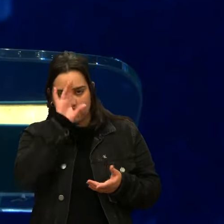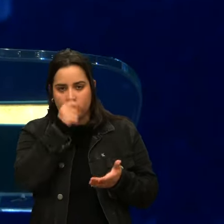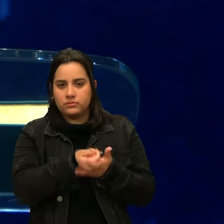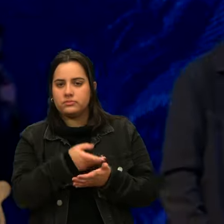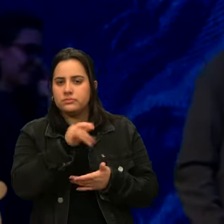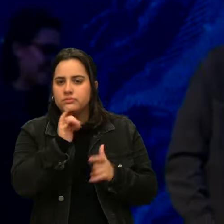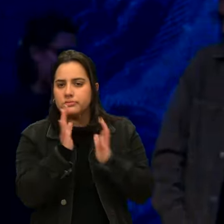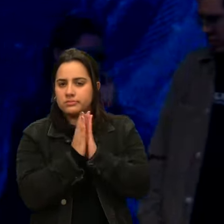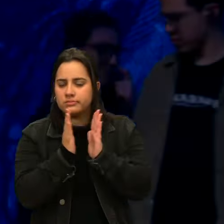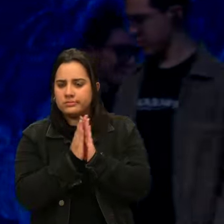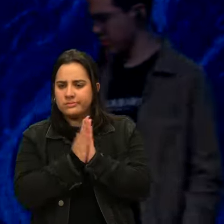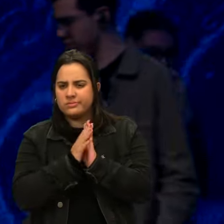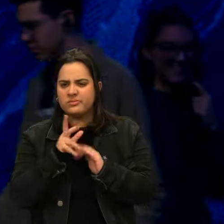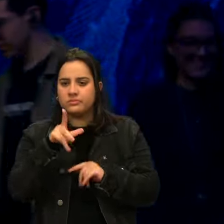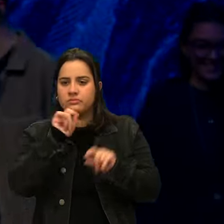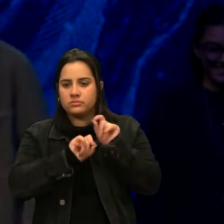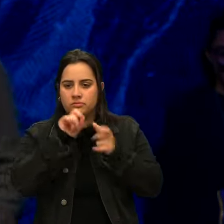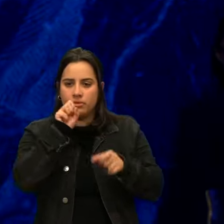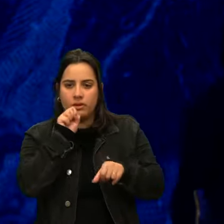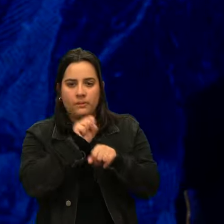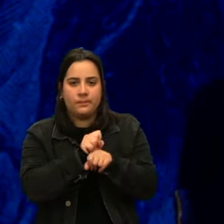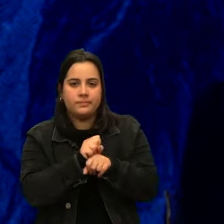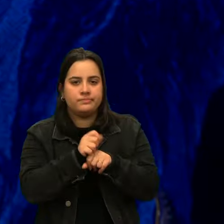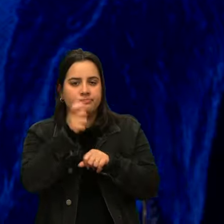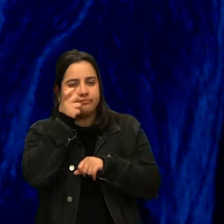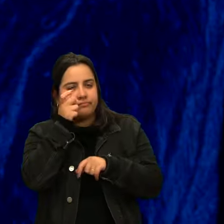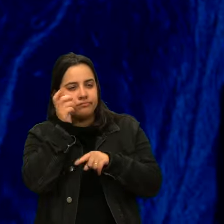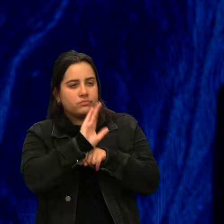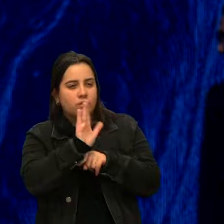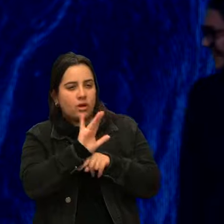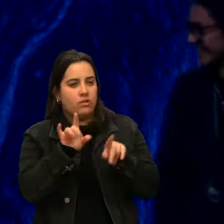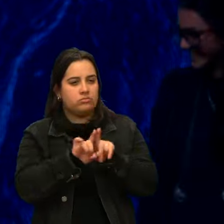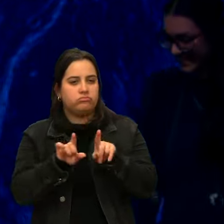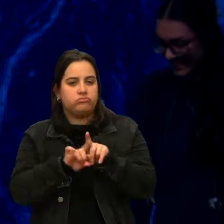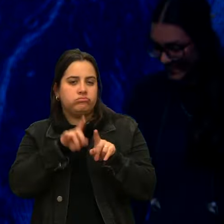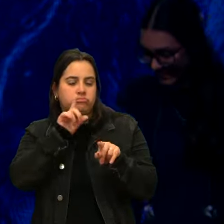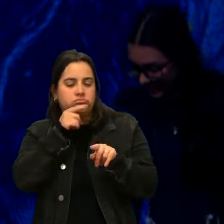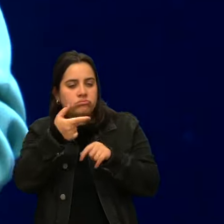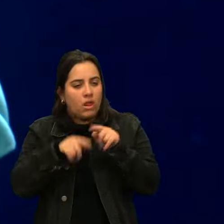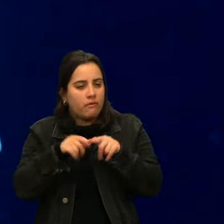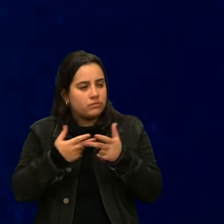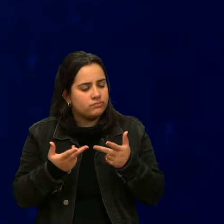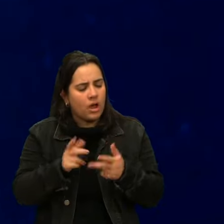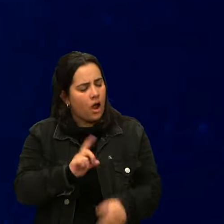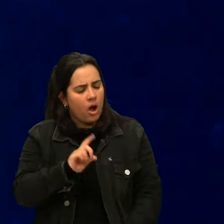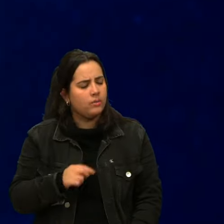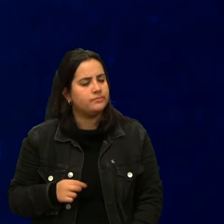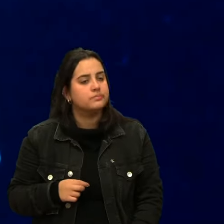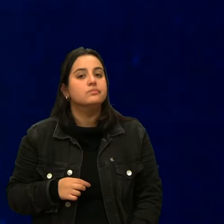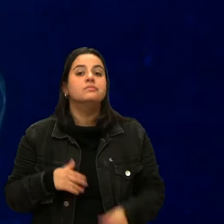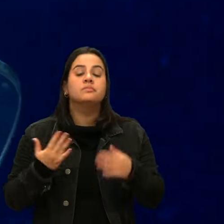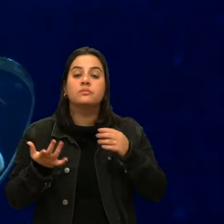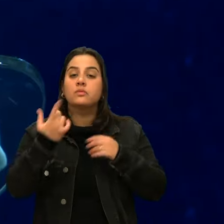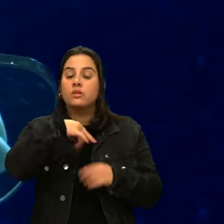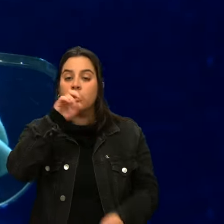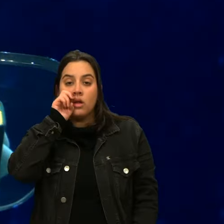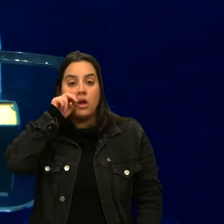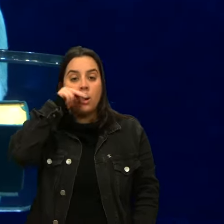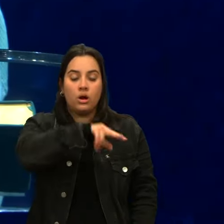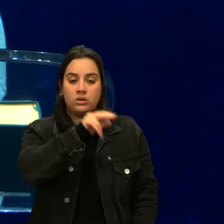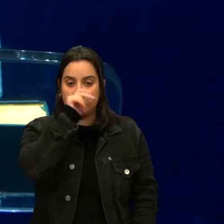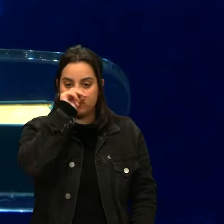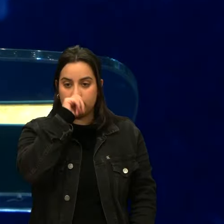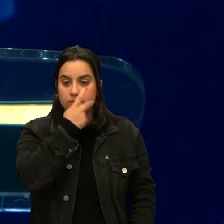ou decidindo que Ele vai parar de assistir besteira e falar besteira com os amigos dEle. Não. É quando Deus olha para o seu